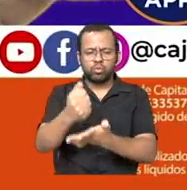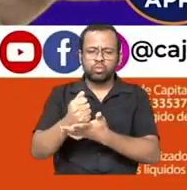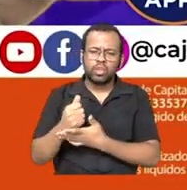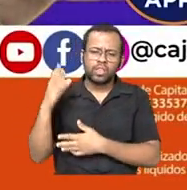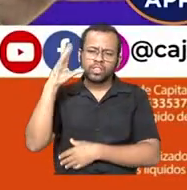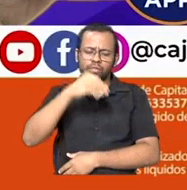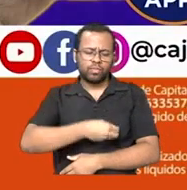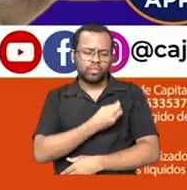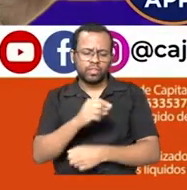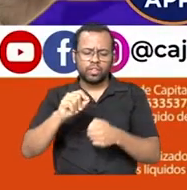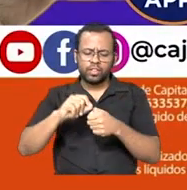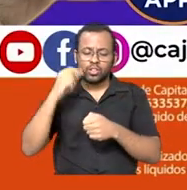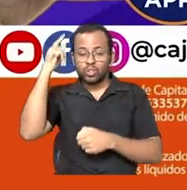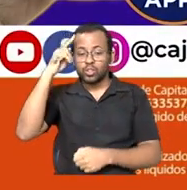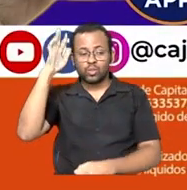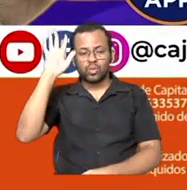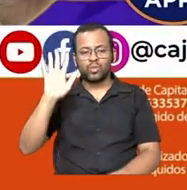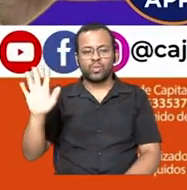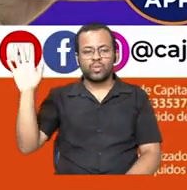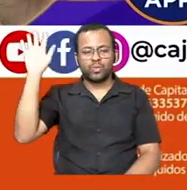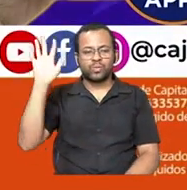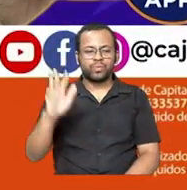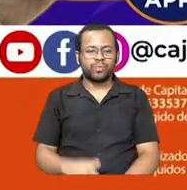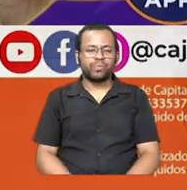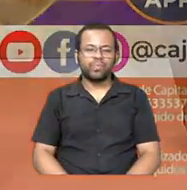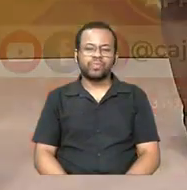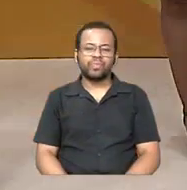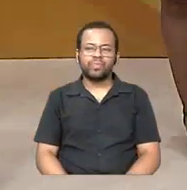a salvar vidas e a realizar sonhos